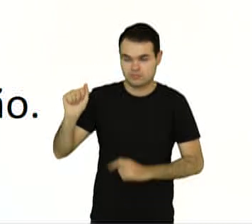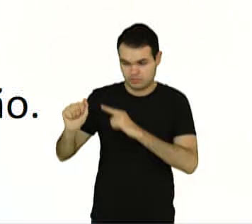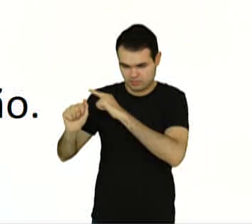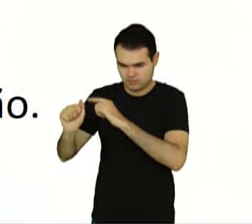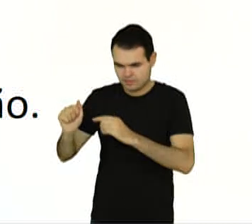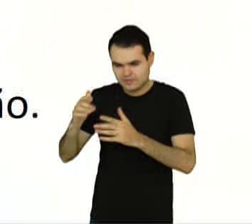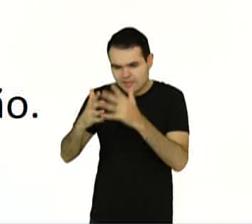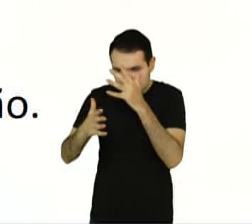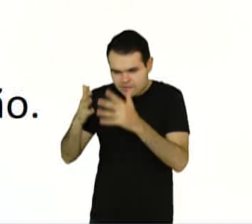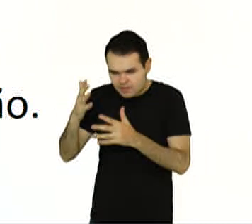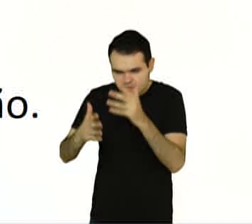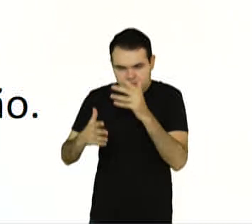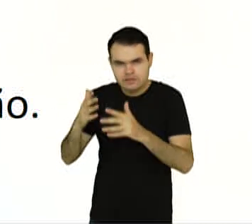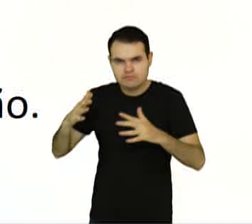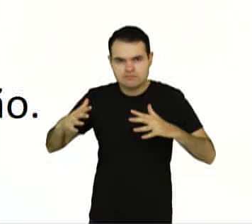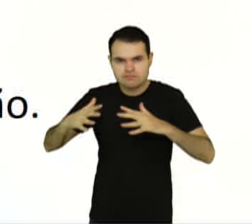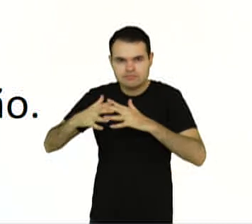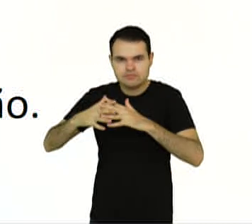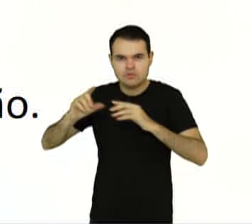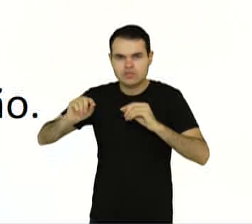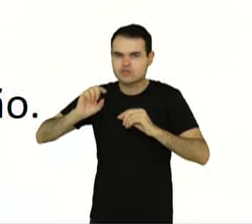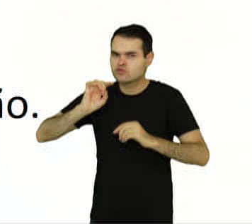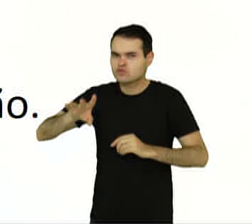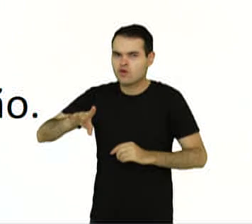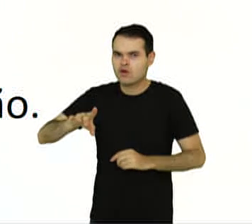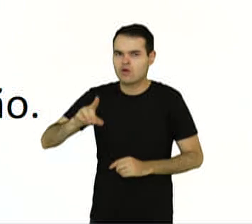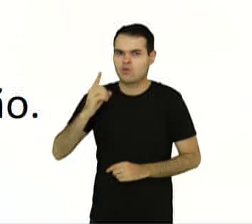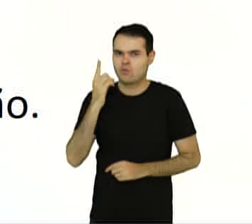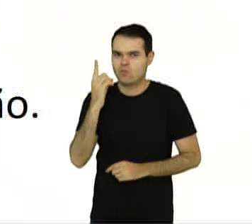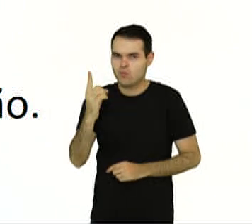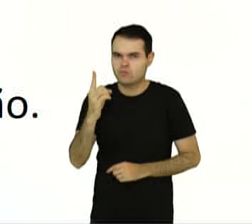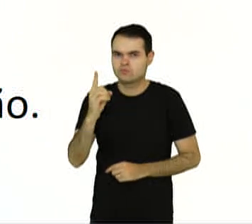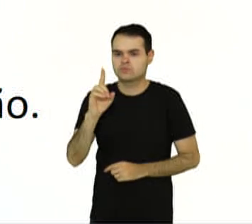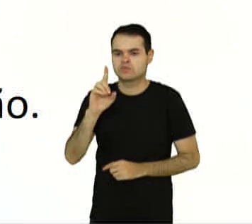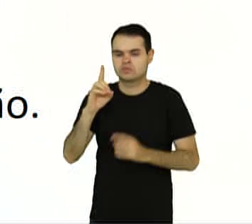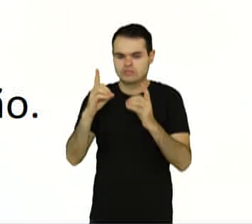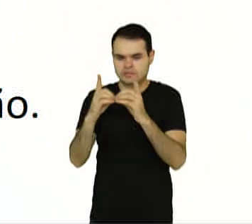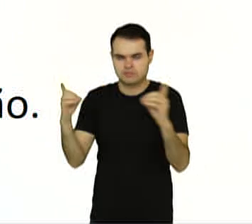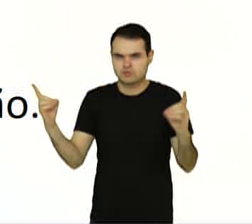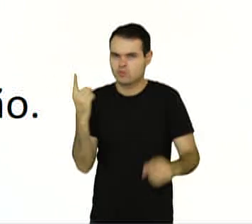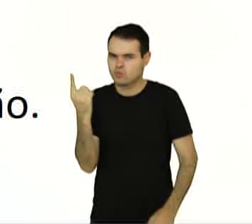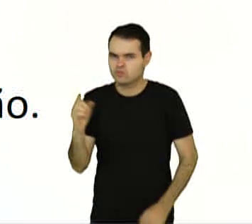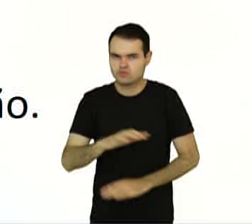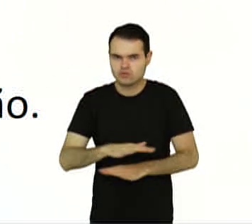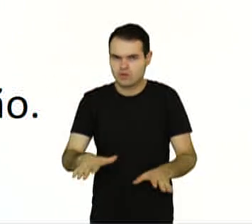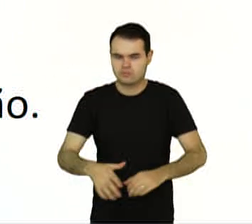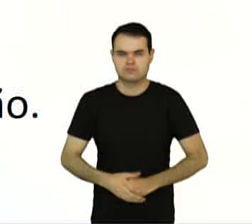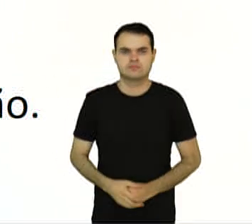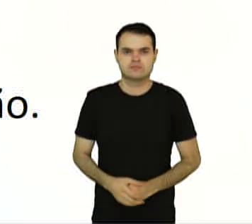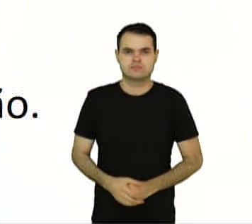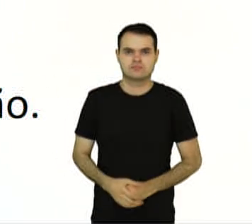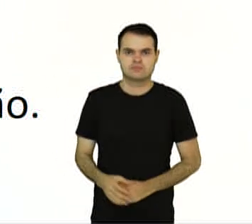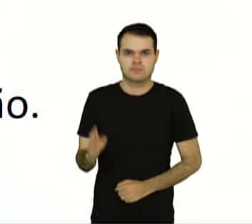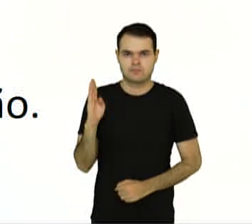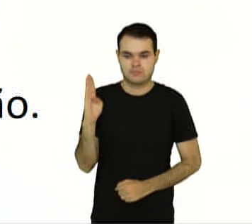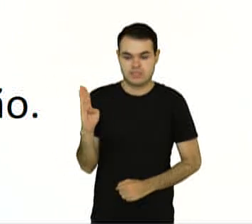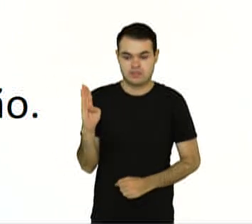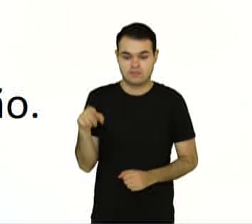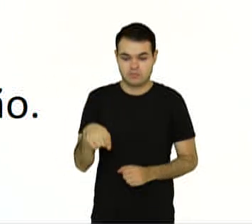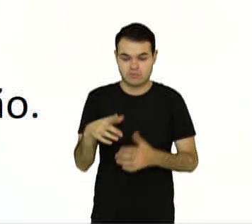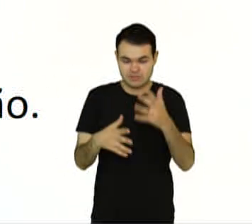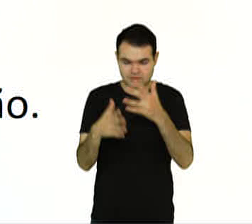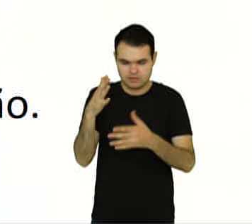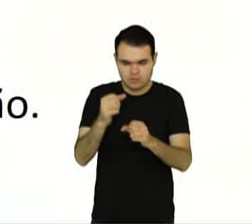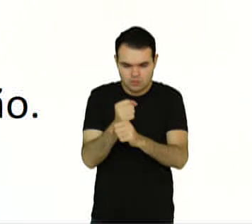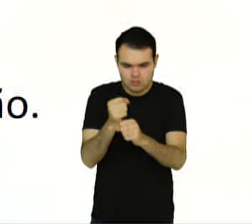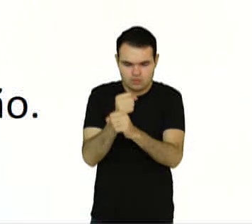da interferência só ocorre com ondas unidimensionais. Letra B, na interferência construtiva, as